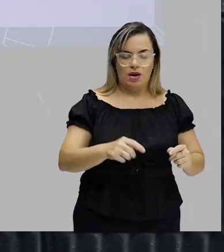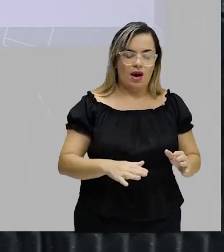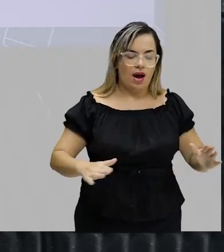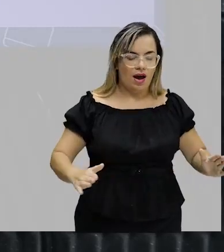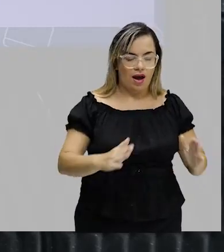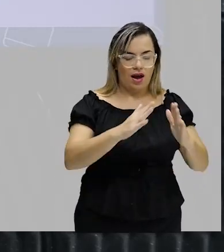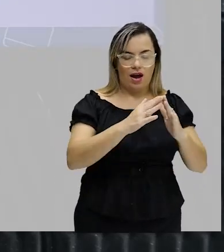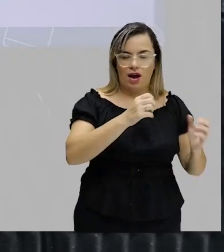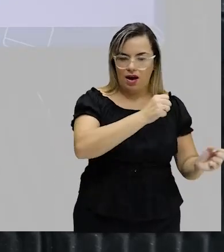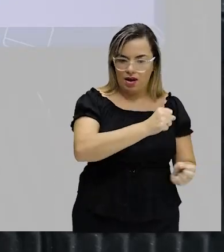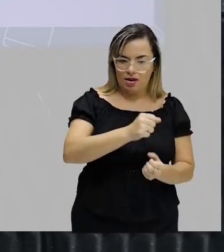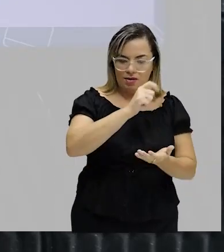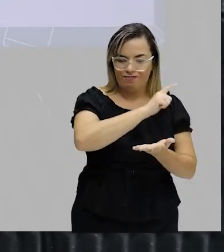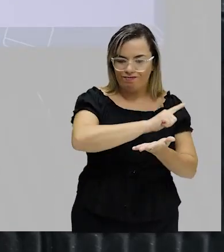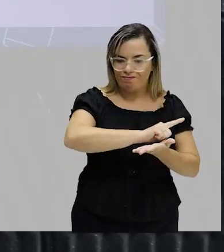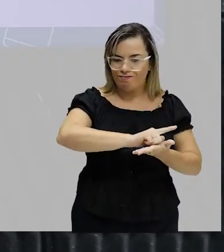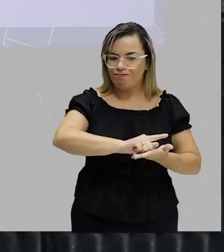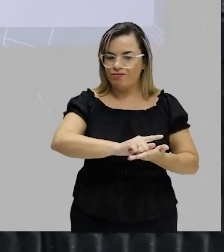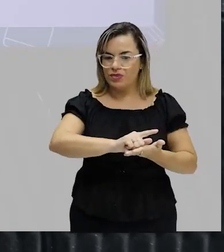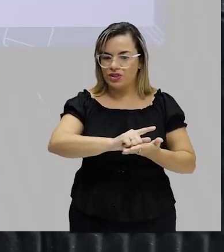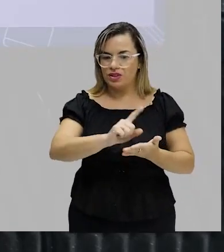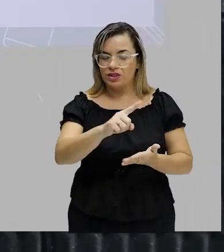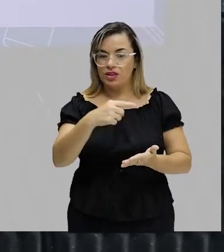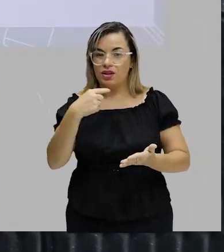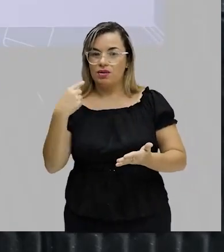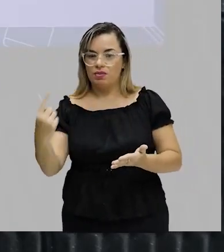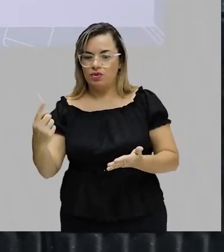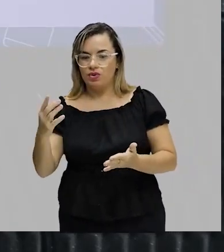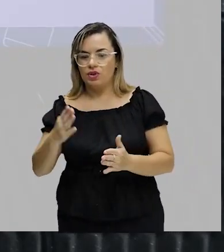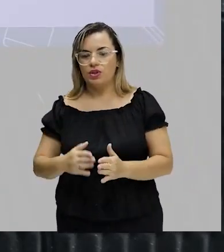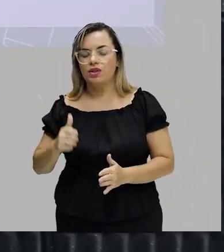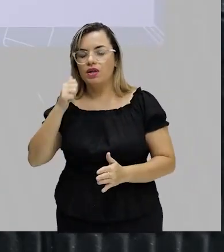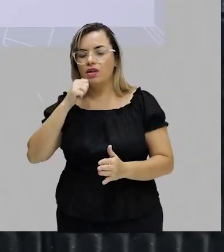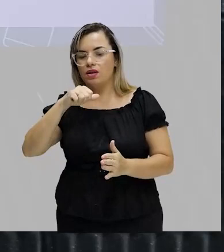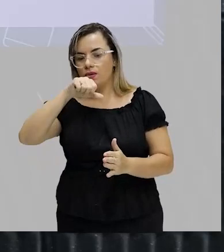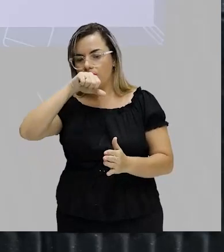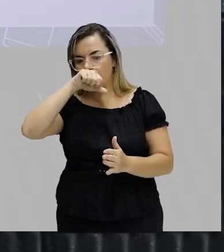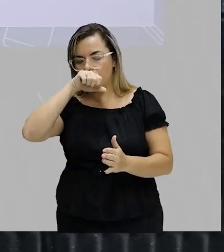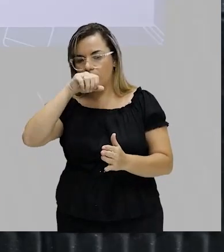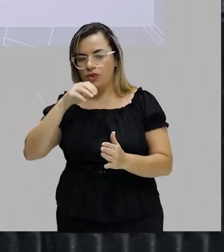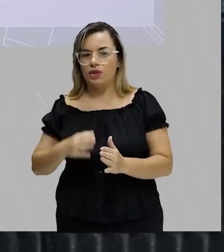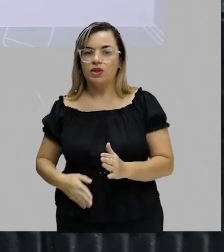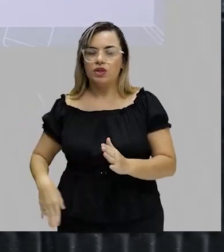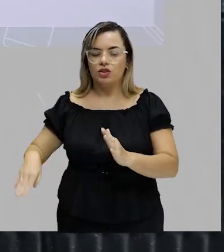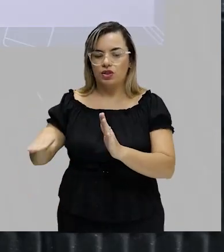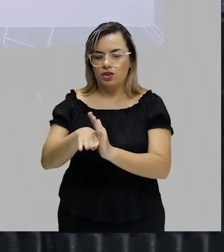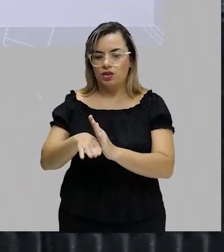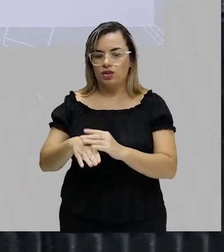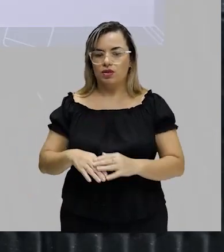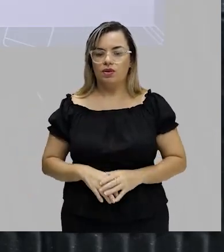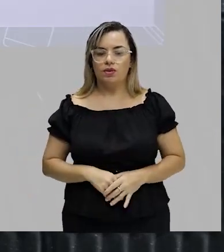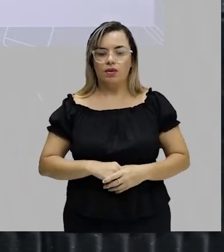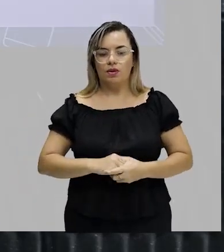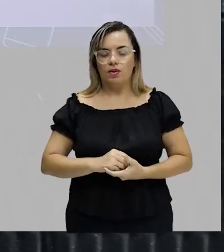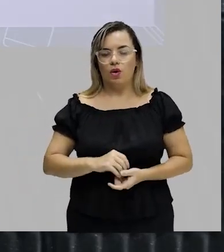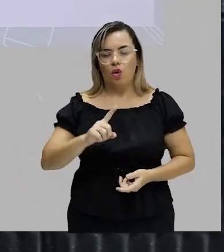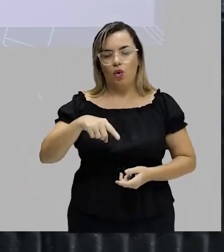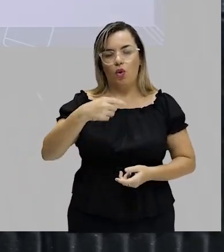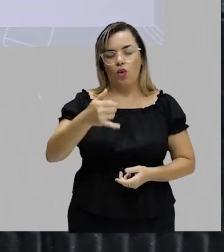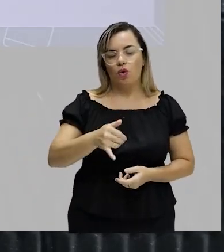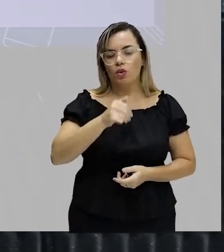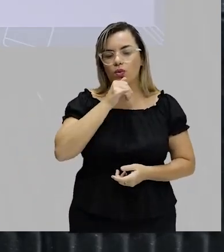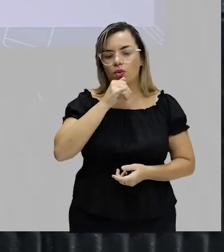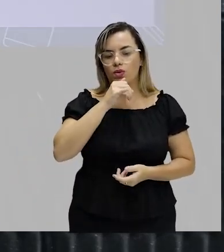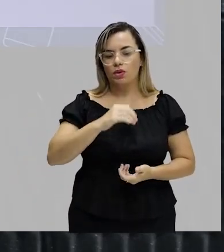ter chegado é a ação mais recente. A limpeza da casa aconteceu antes disso. Outro exemplo. She